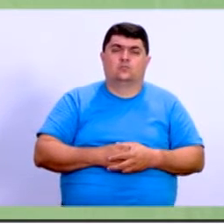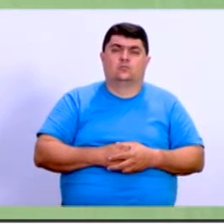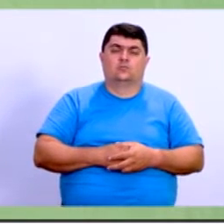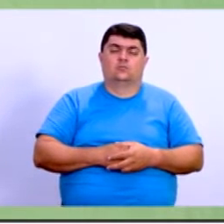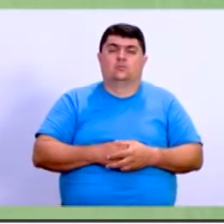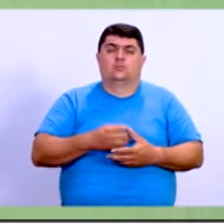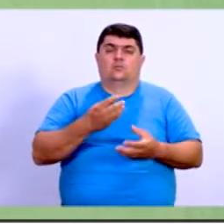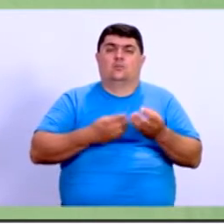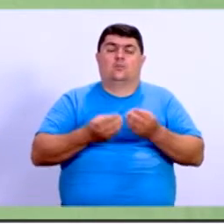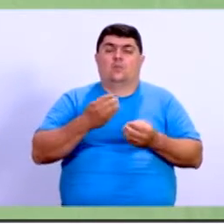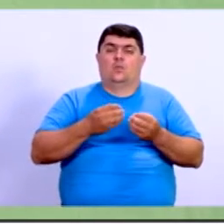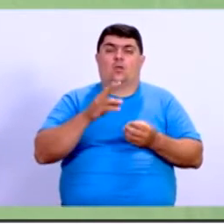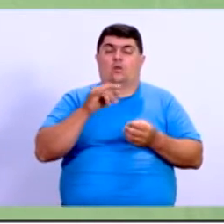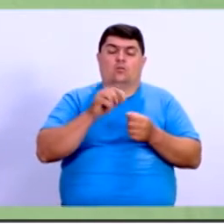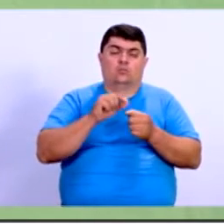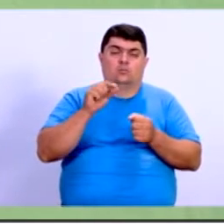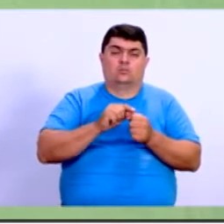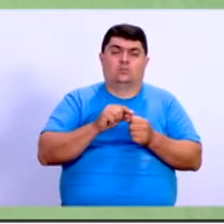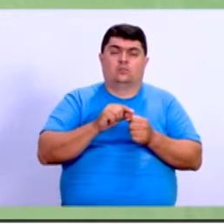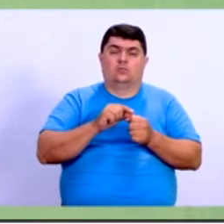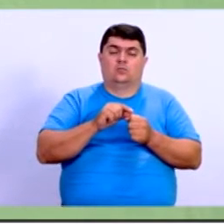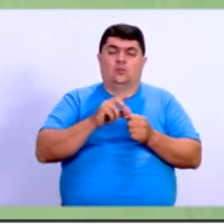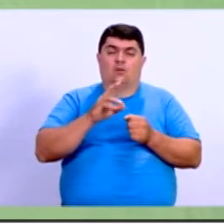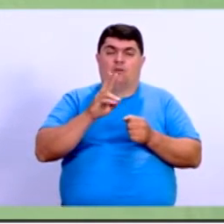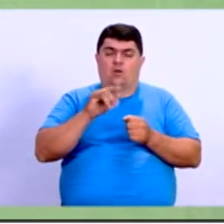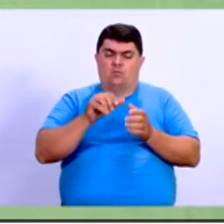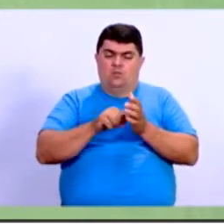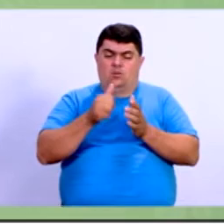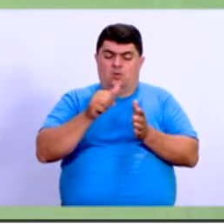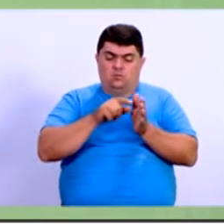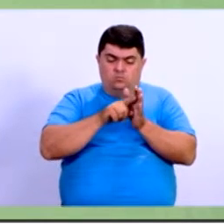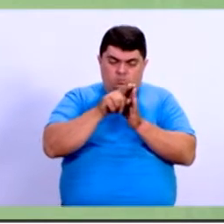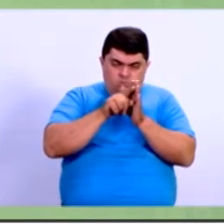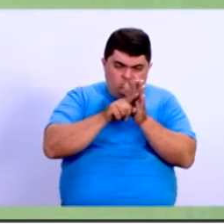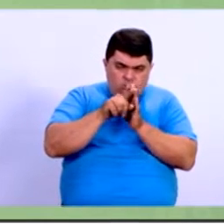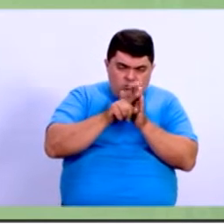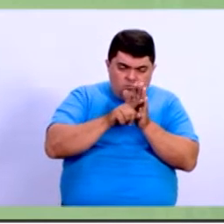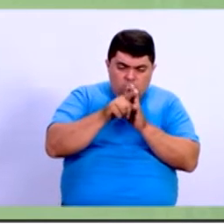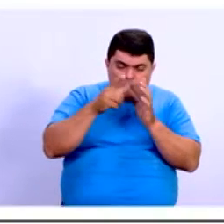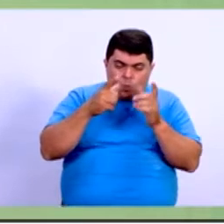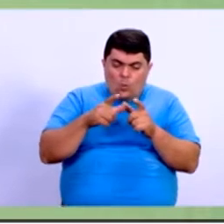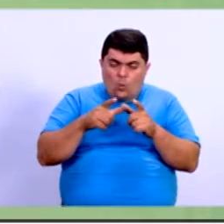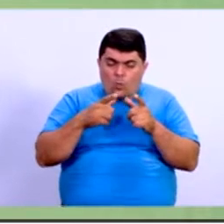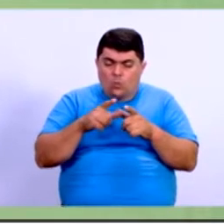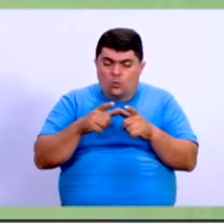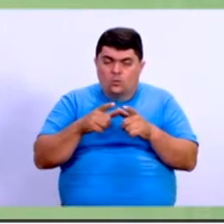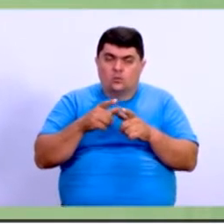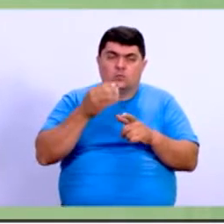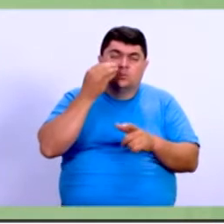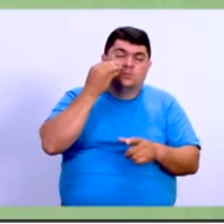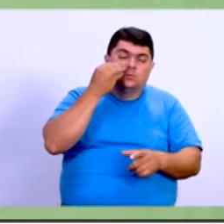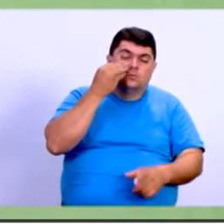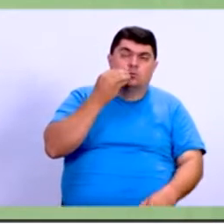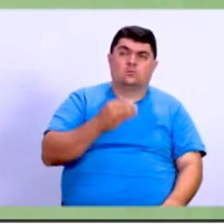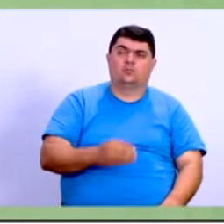Como que a gente vai fazer isso, né? A gente vai investigar o local. Quando a gente faz a entrevista com o